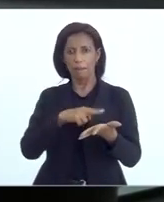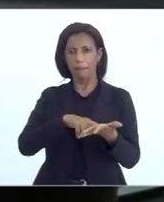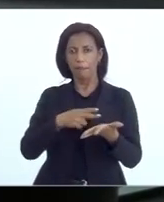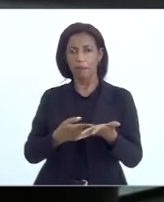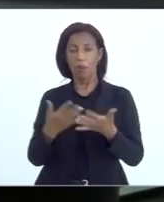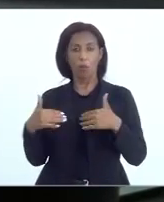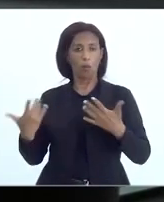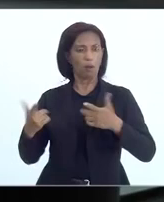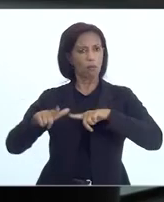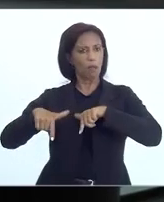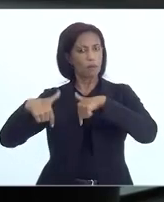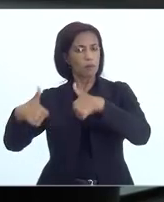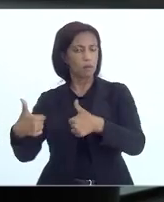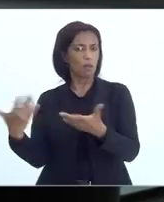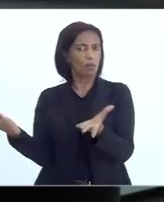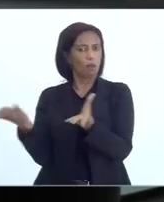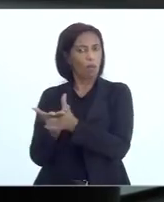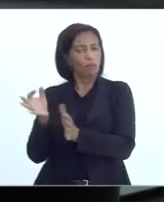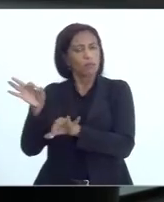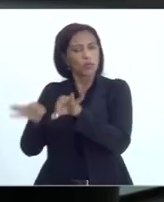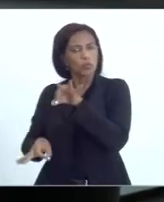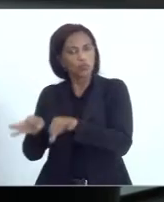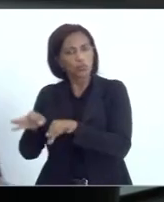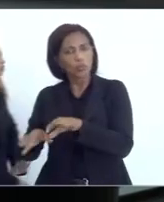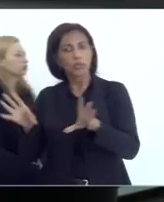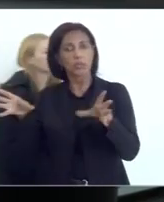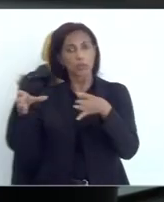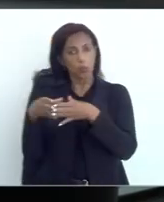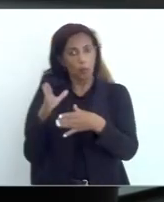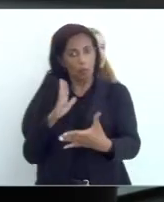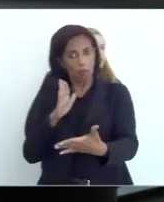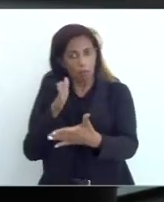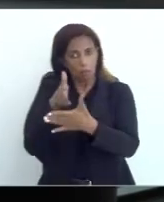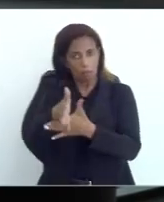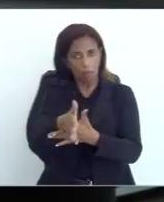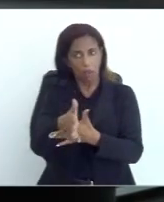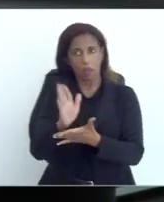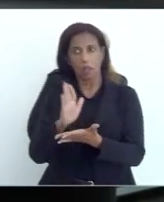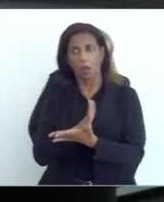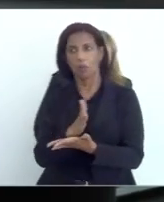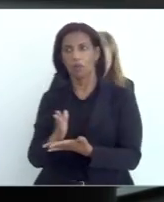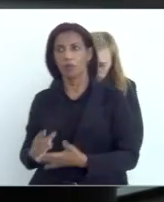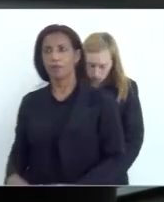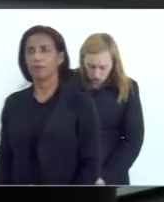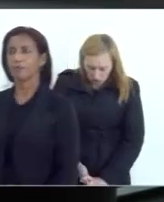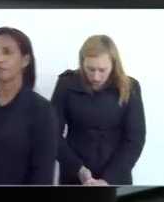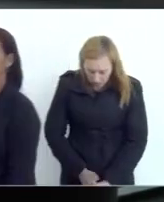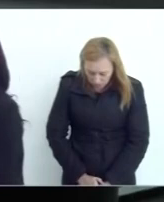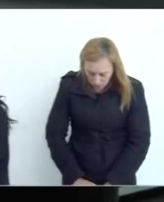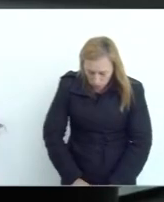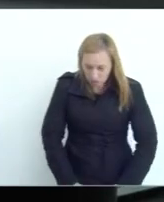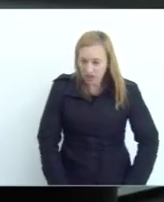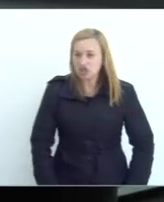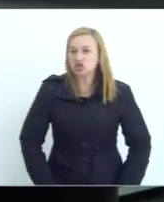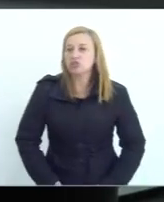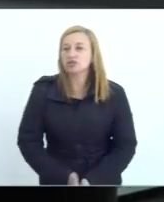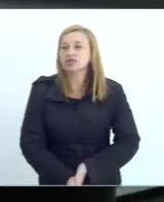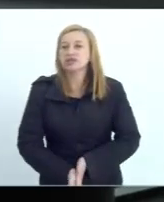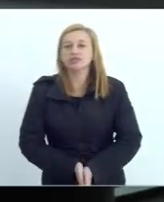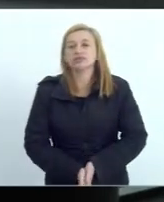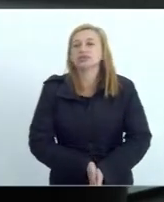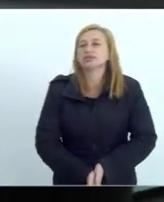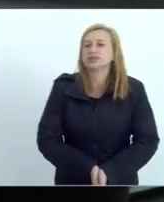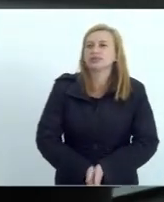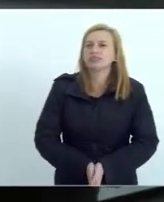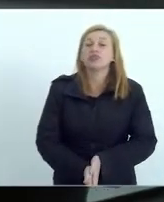quando ação é na justiça esse grupo ele ingressa na justiça e alguns Inter partes né